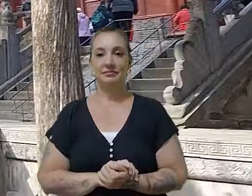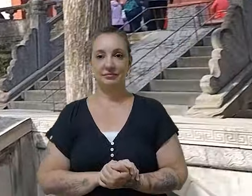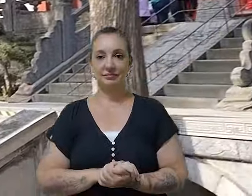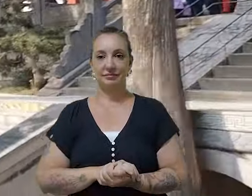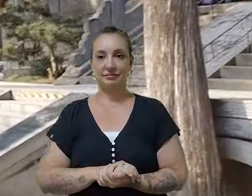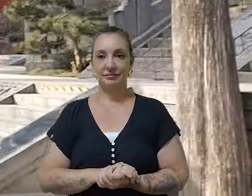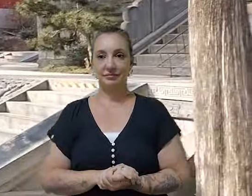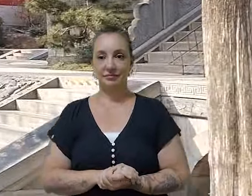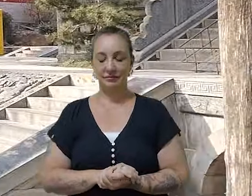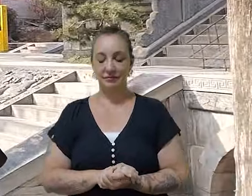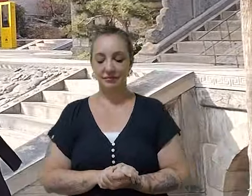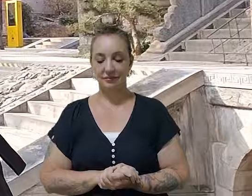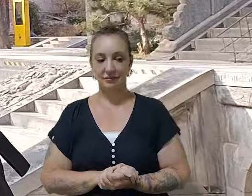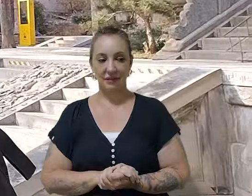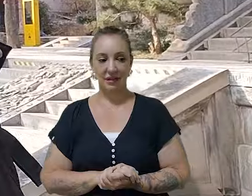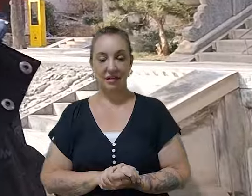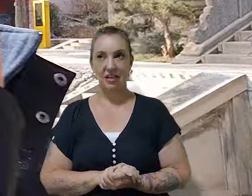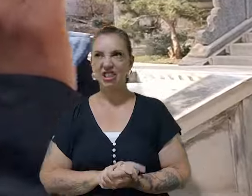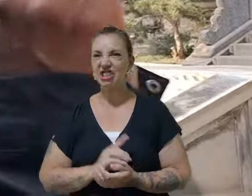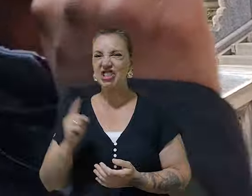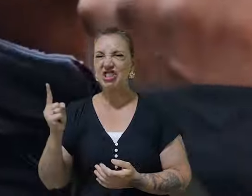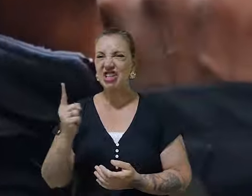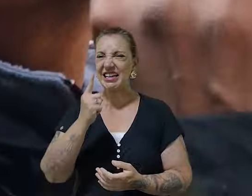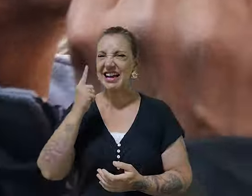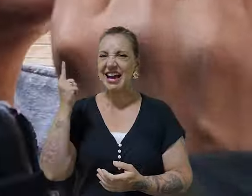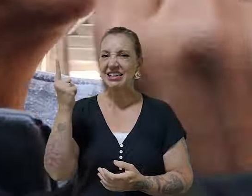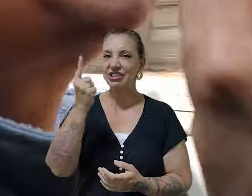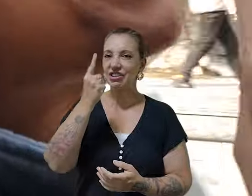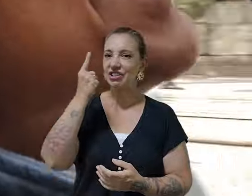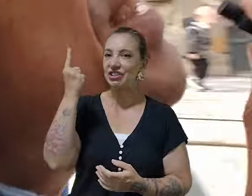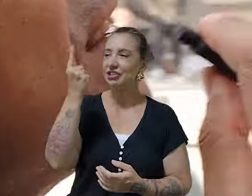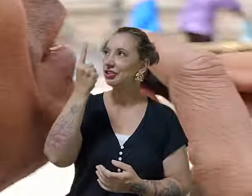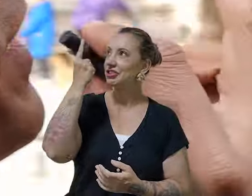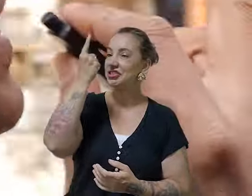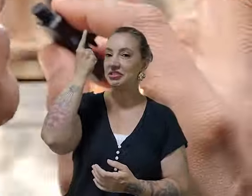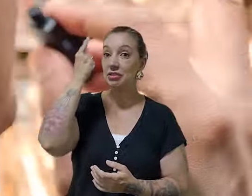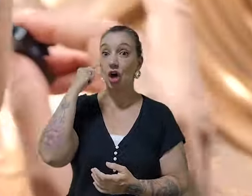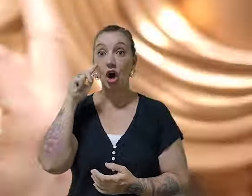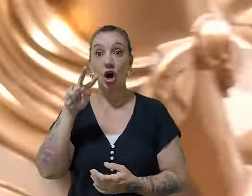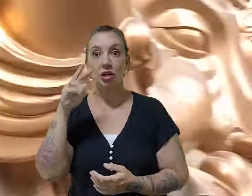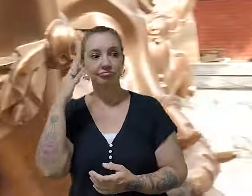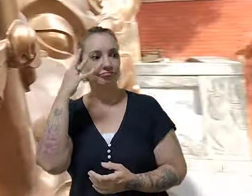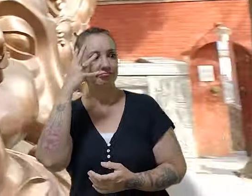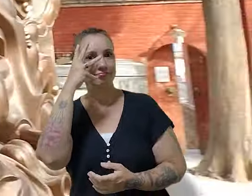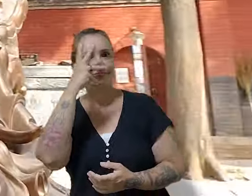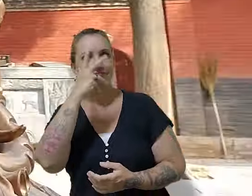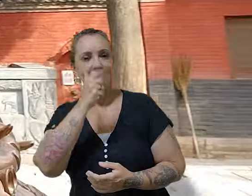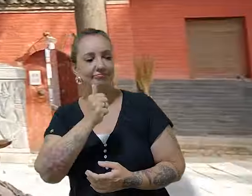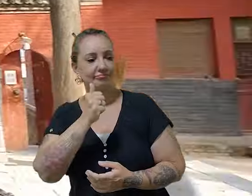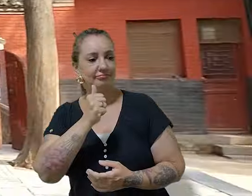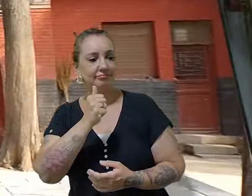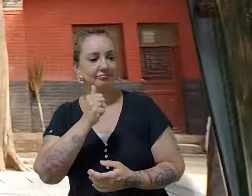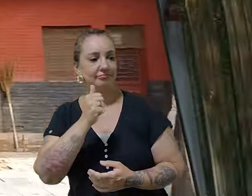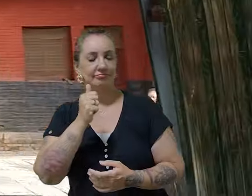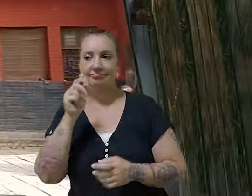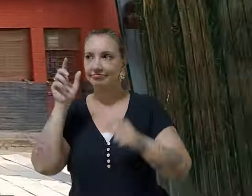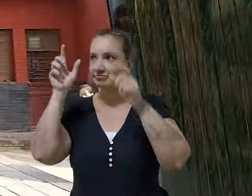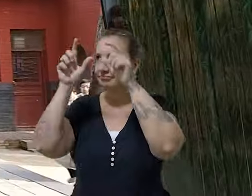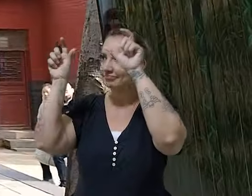Um tamô gigante, gigante, gigante. E olha que lindo esse ângulo dele